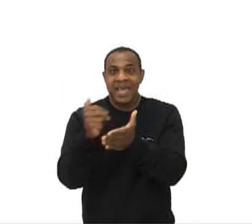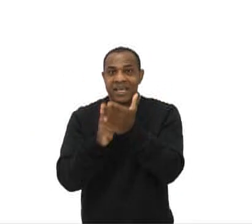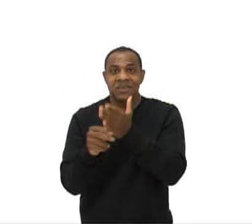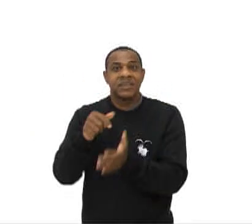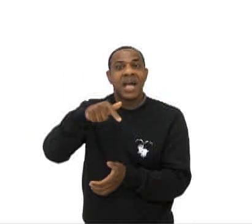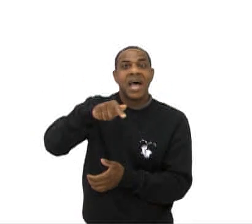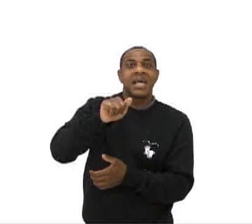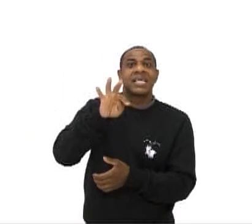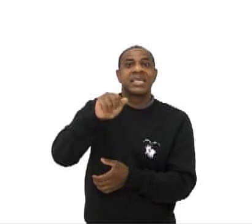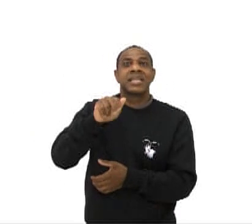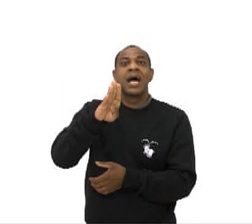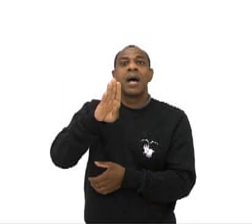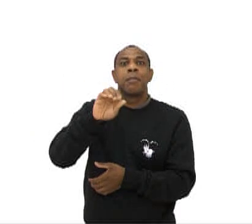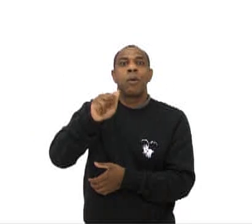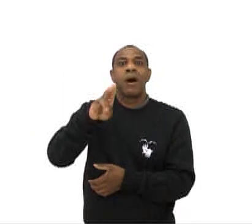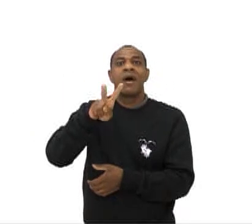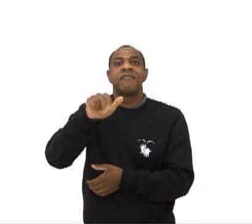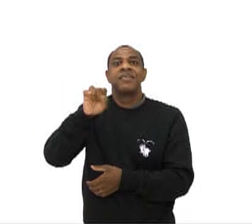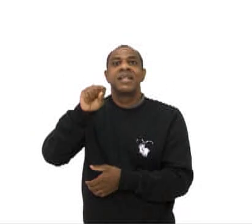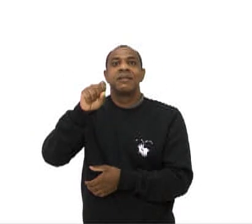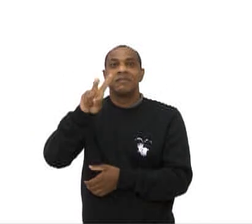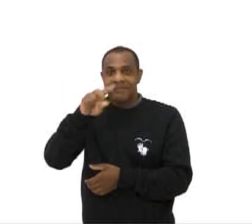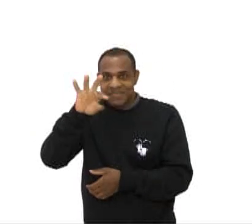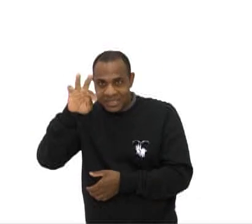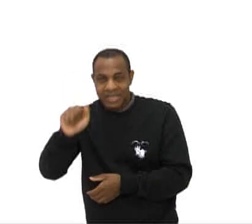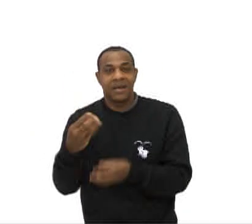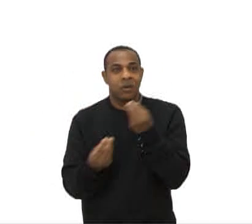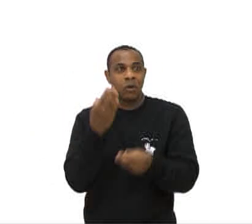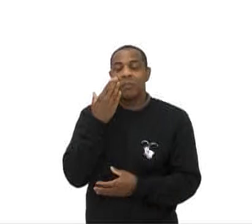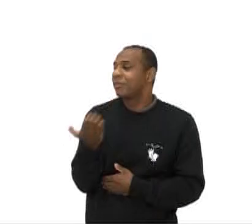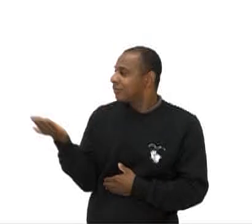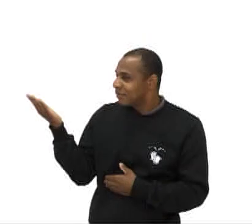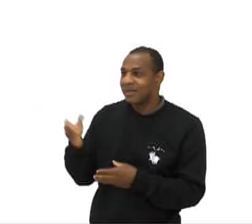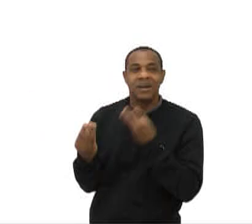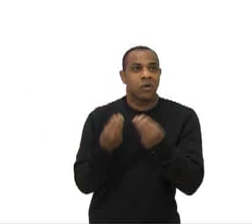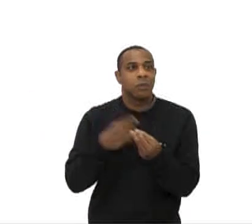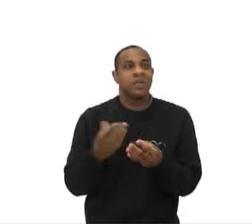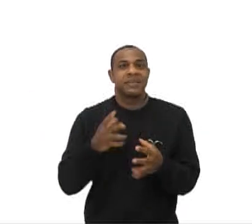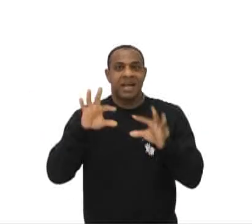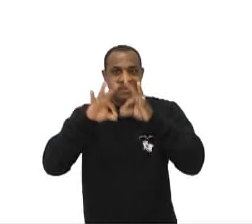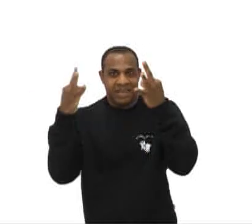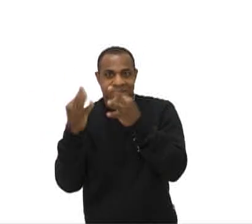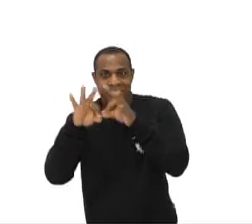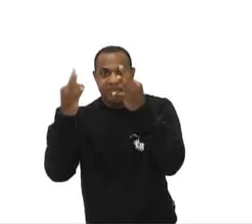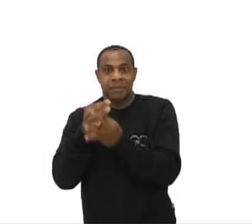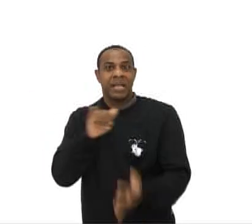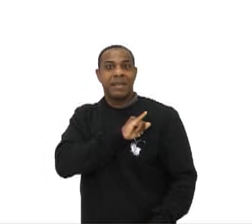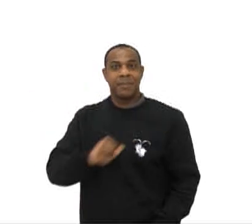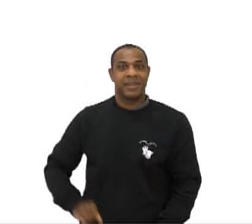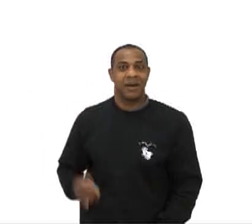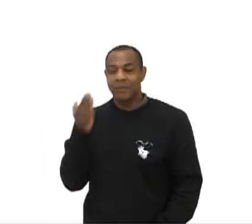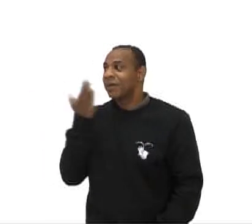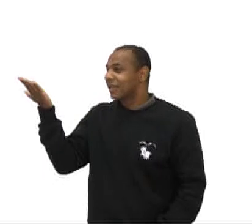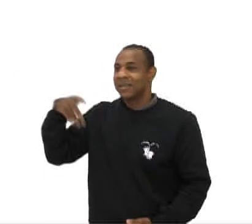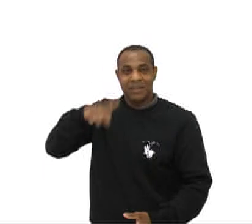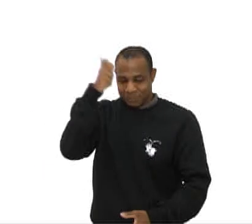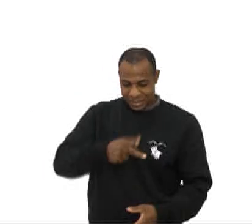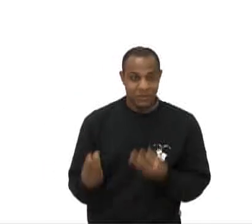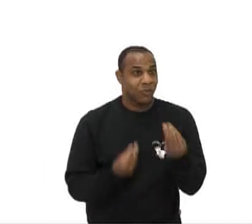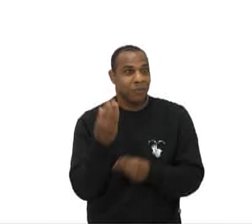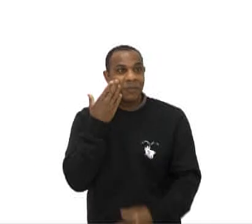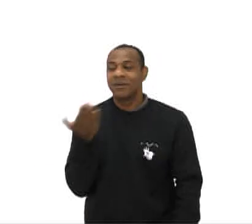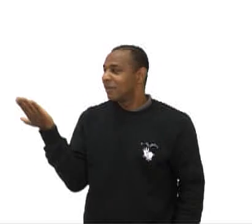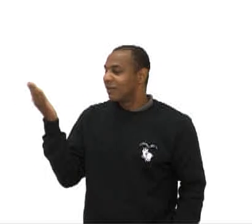Vista. Então, a residência oficial do Dom João e depois da família imperial no Brasil, tá aí ela. E